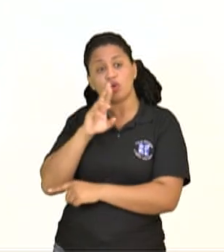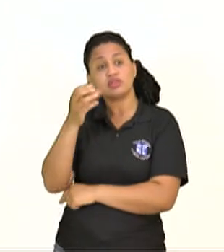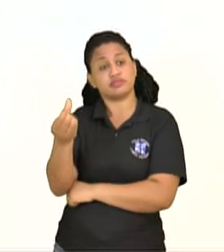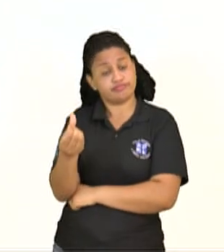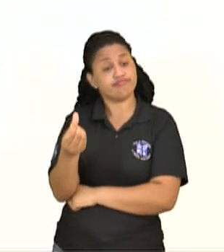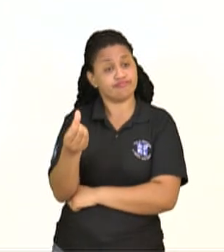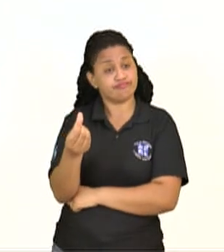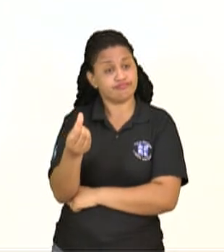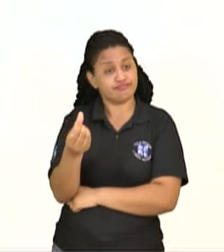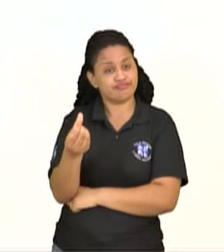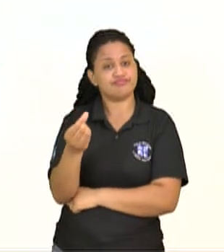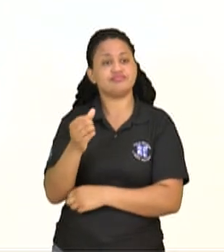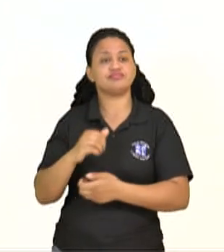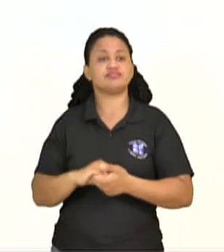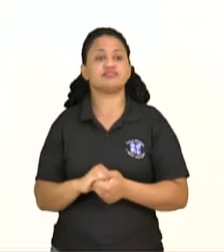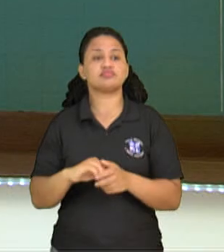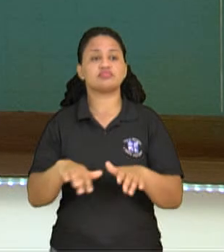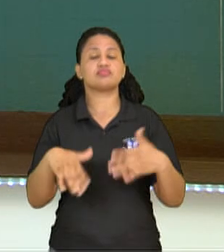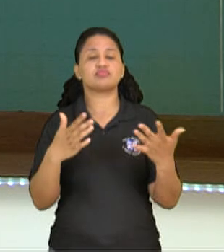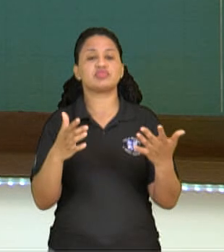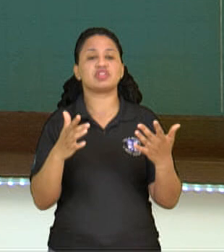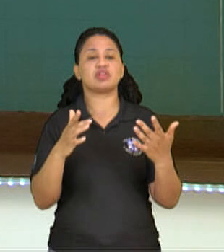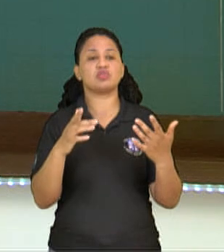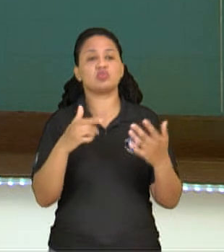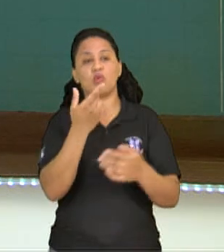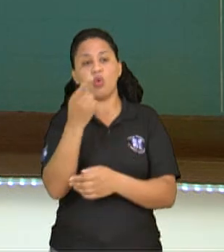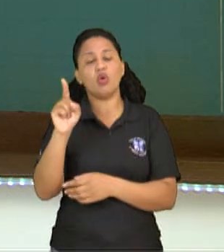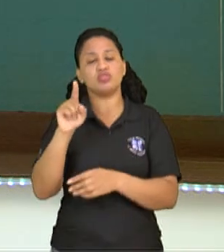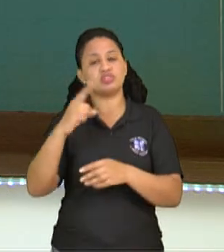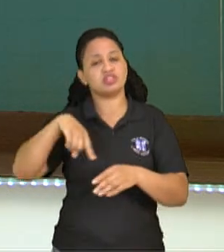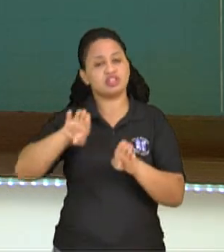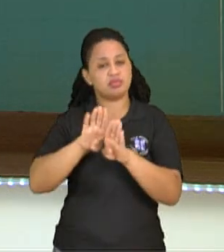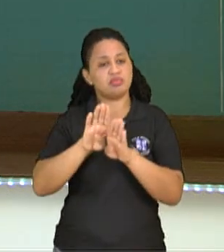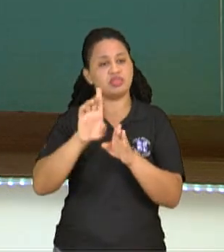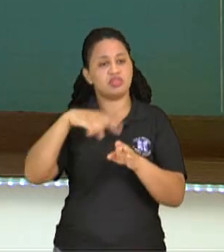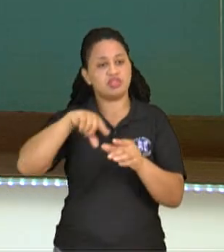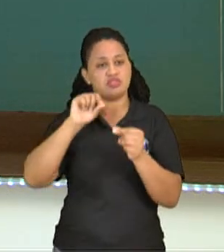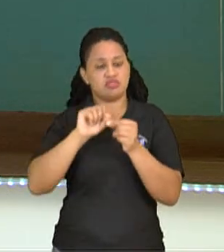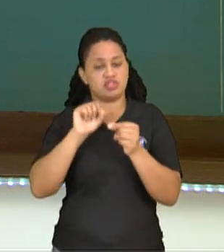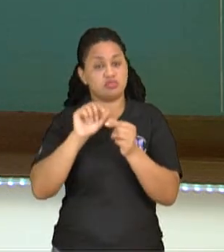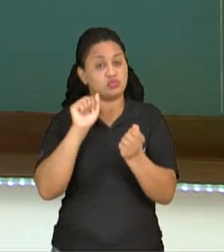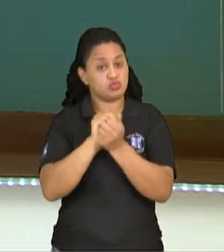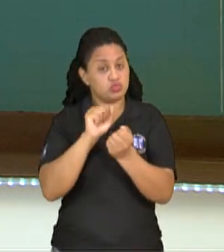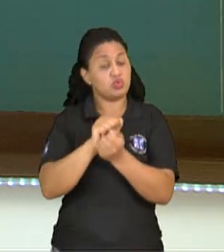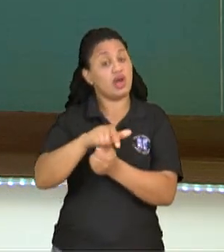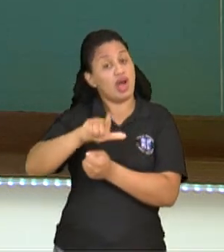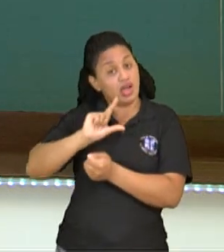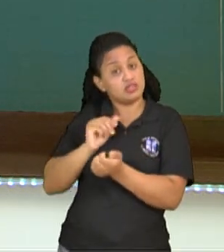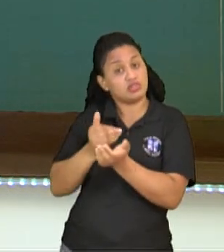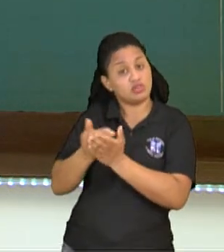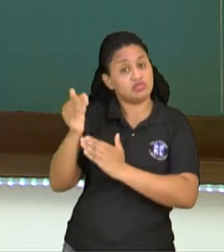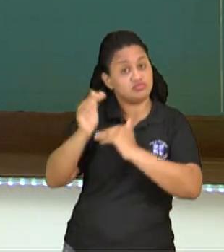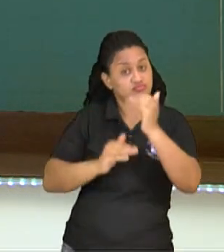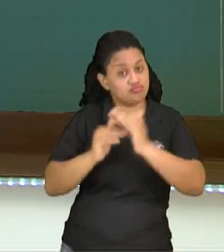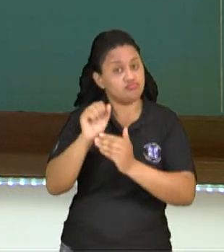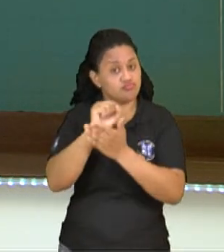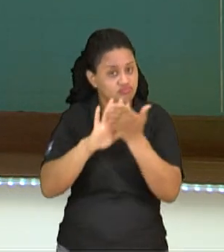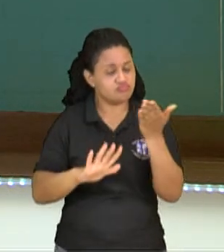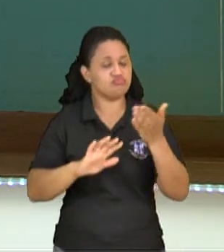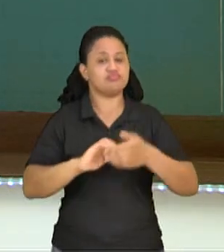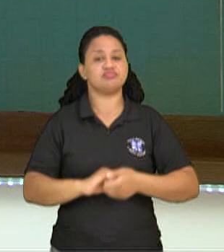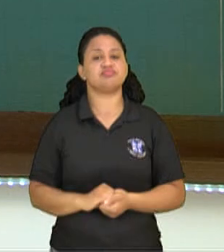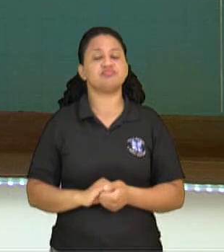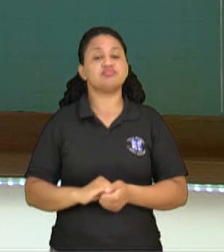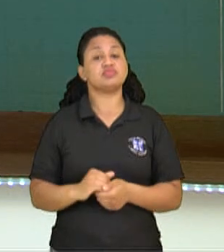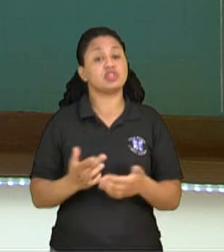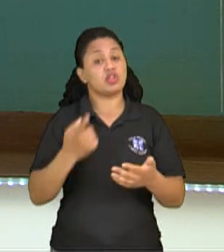bom? Beleza? Então, aqui a gente tem mais uma para a gente resolver juntos, tá bom? Antes da gente começar a praticar. Então, determine